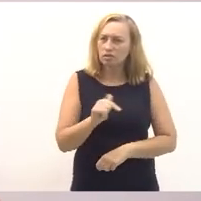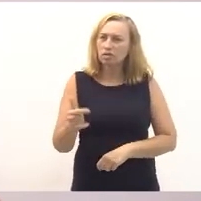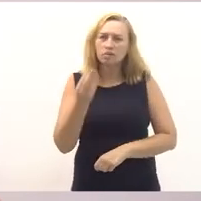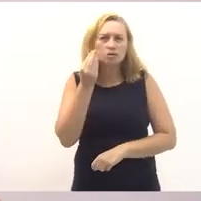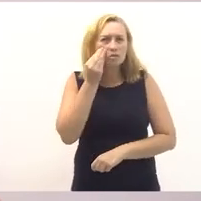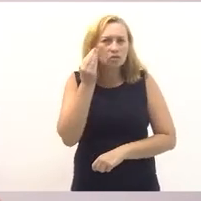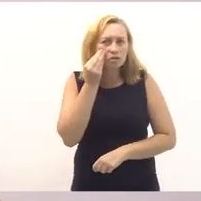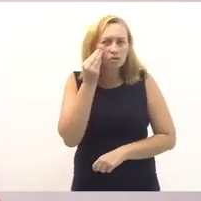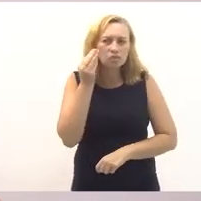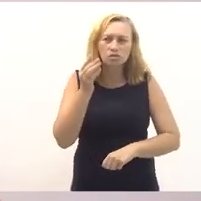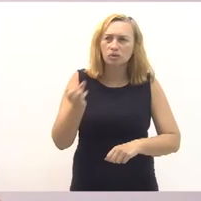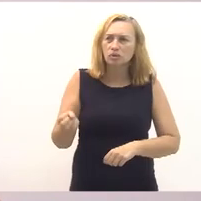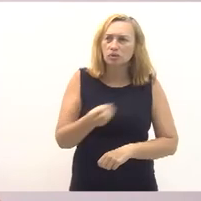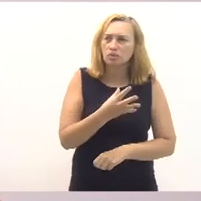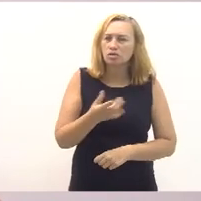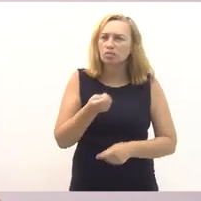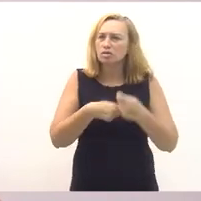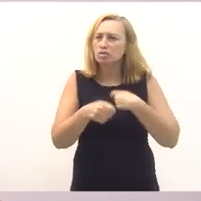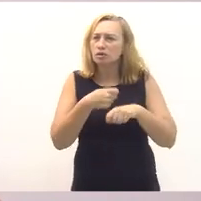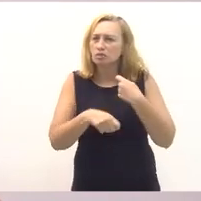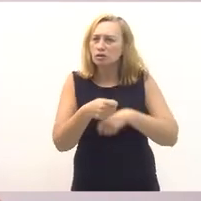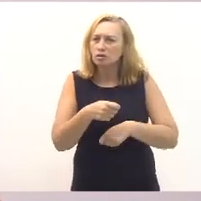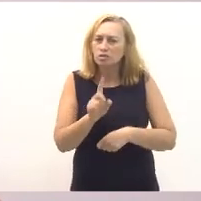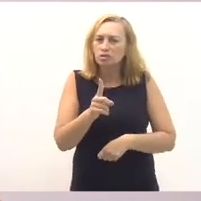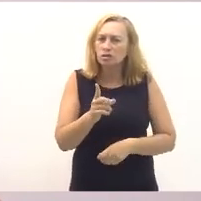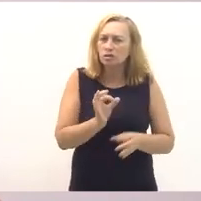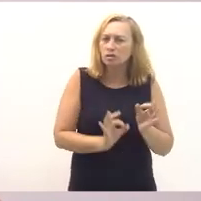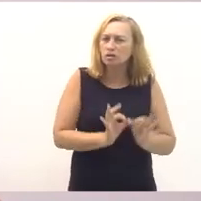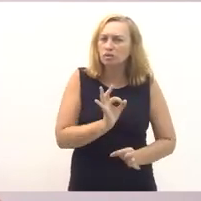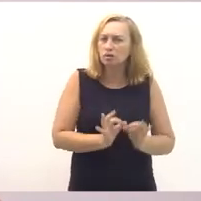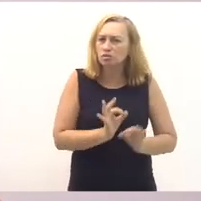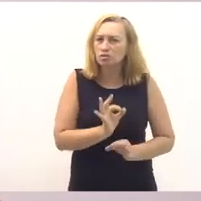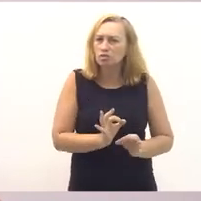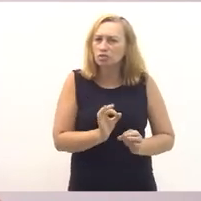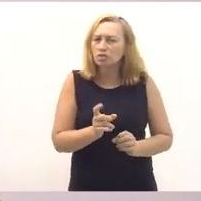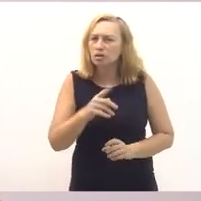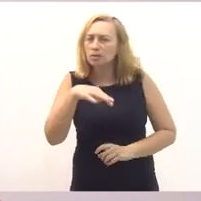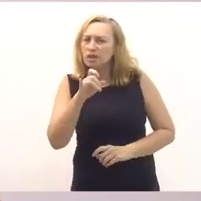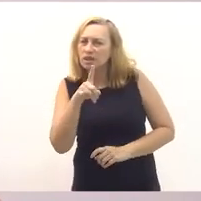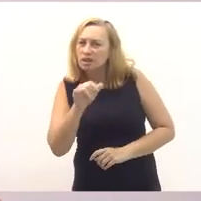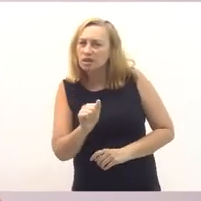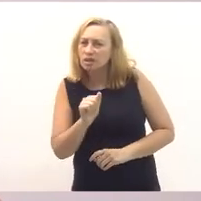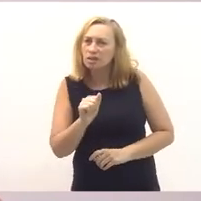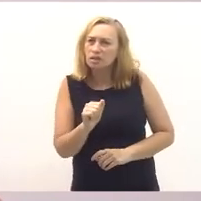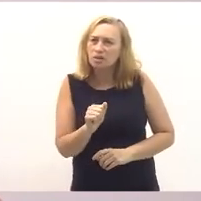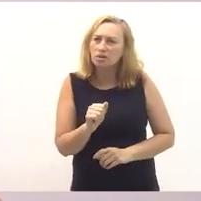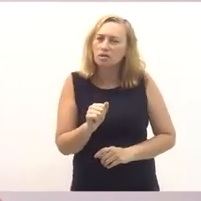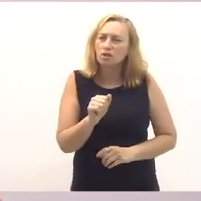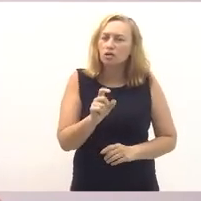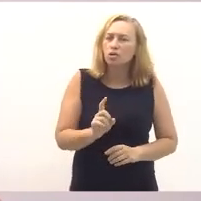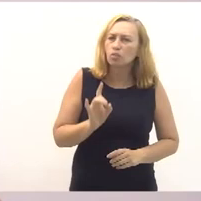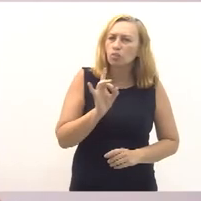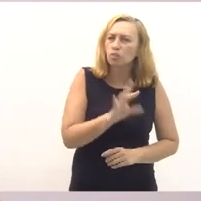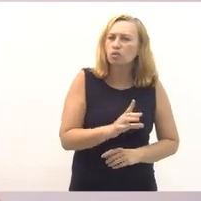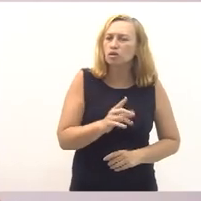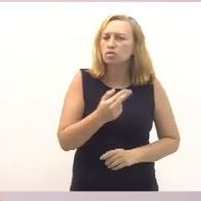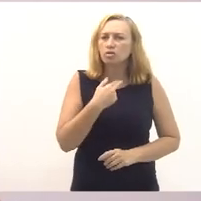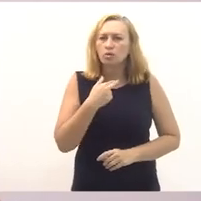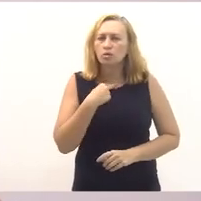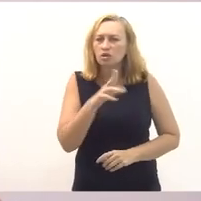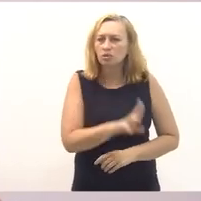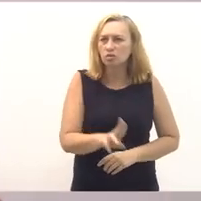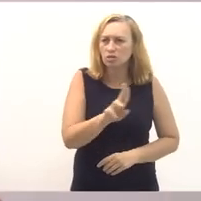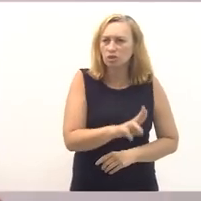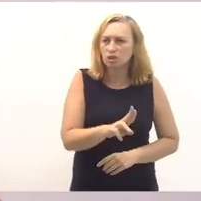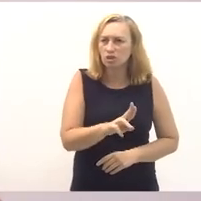tiveram oportunidade nesse novo nicho de negócio não é justo que tenha trazido essa medicina para humanidade e sejam os únicos a não podemos